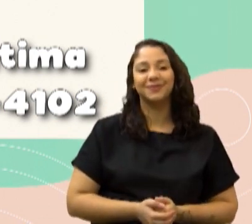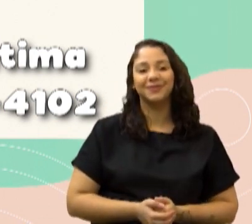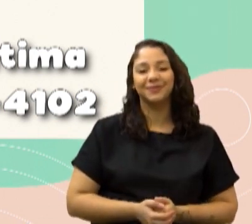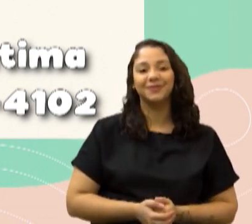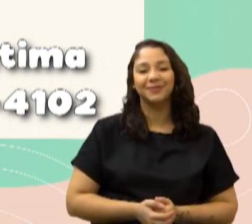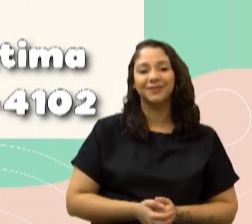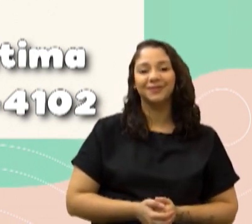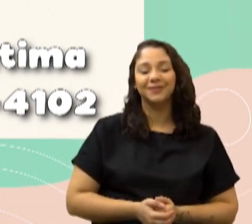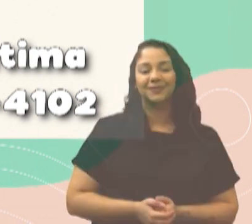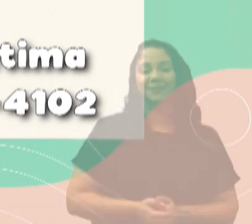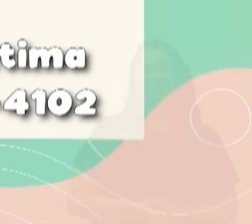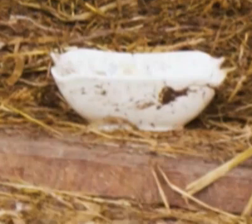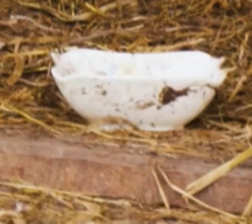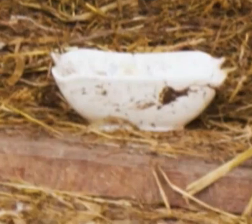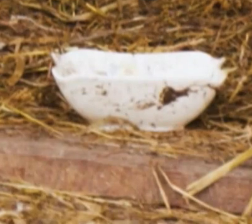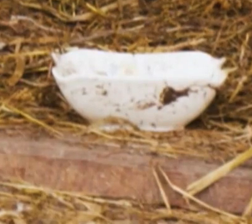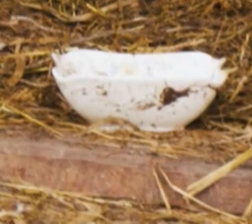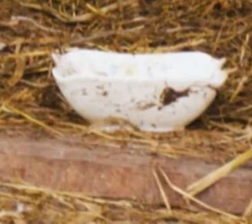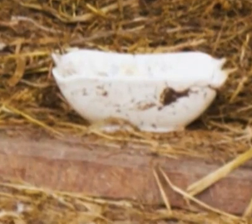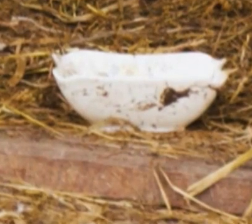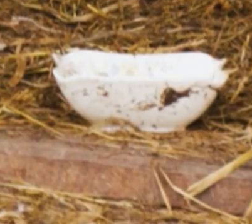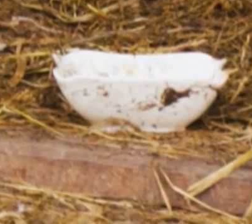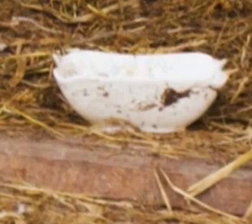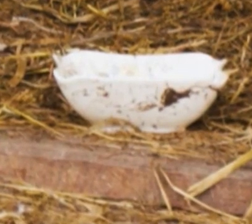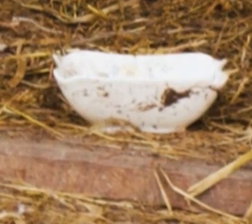que aparece na tela.